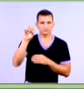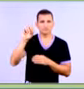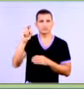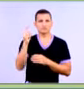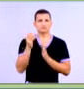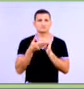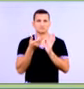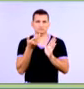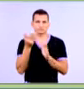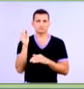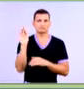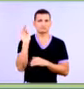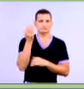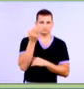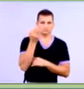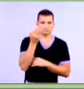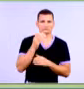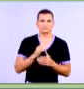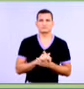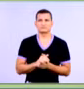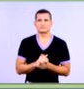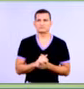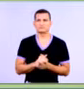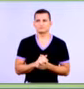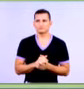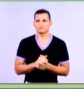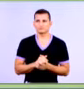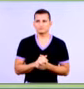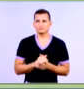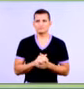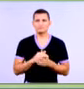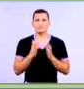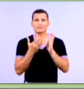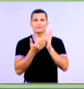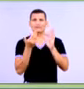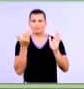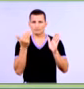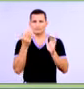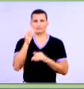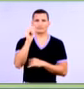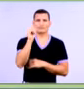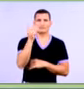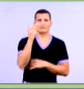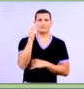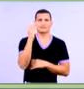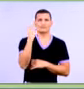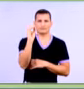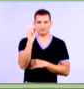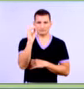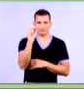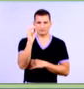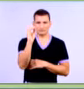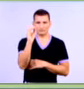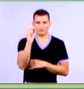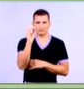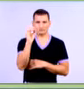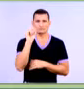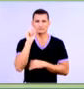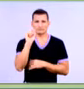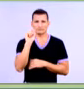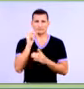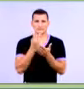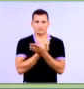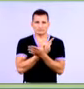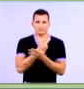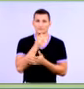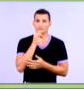Então, o que vai acontecer? Vamos supor que eu digo o seguinte, remova para mim o aço, né? Então, o que vai acontecer? Se